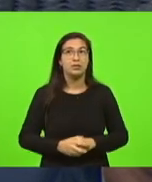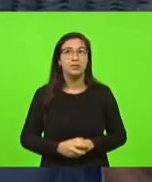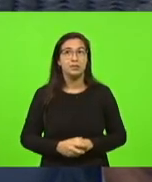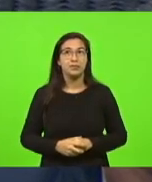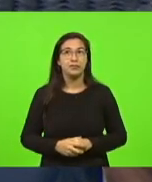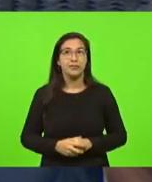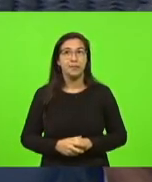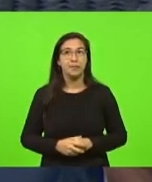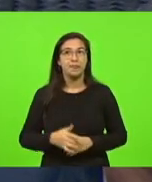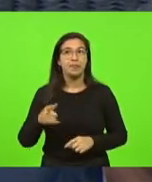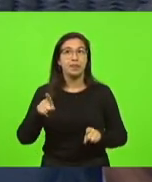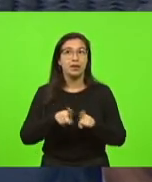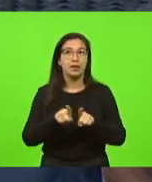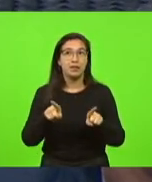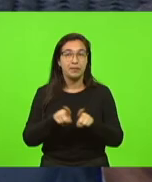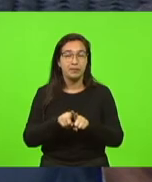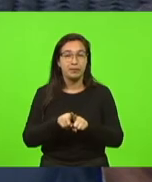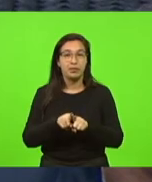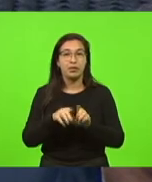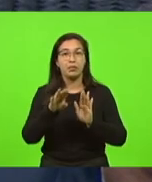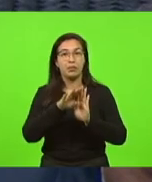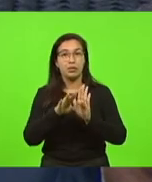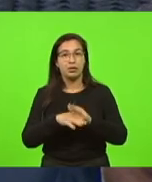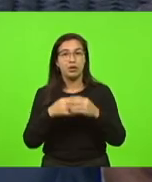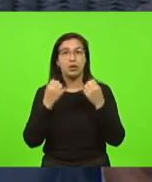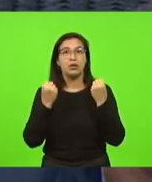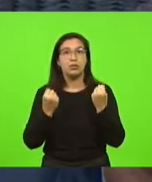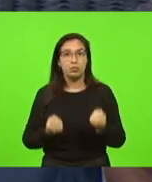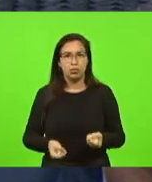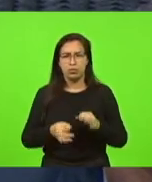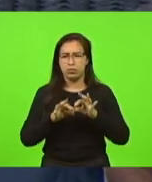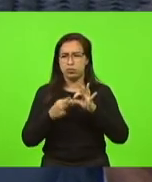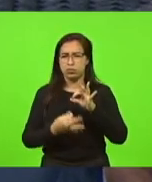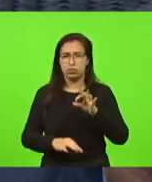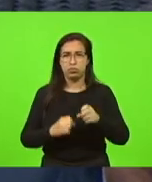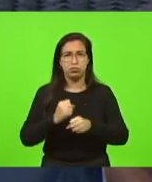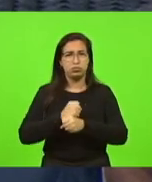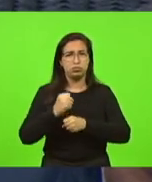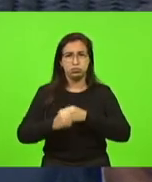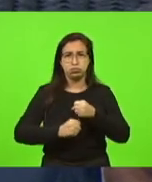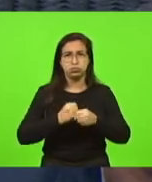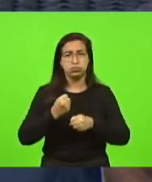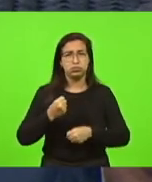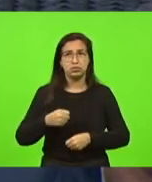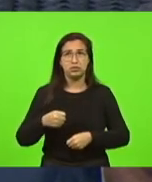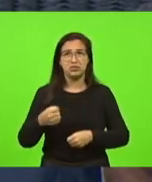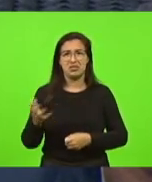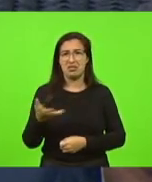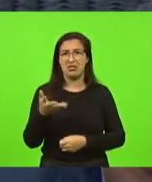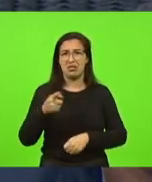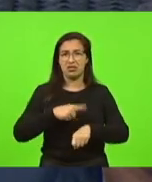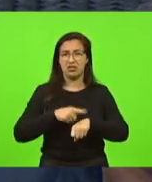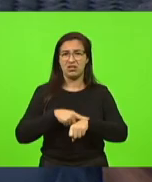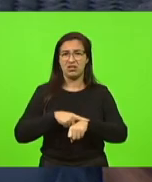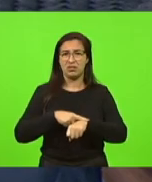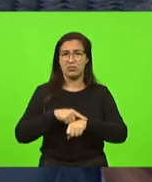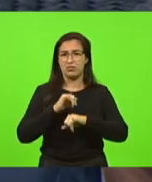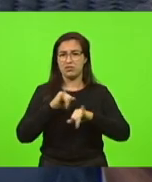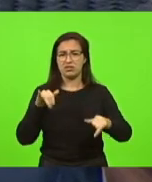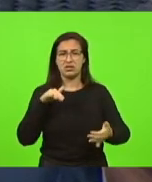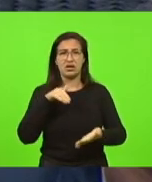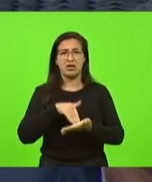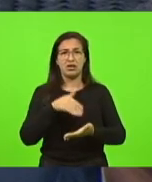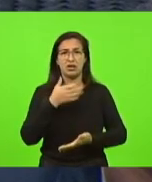essa matéria exaustivamente, no acelerado do tempo, dizer que nós vamos chegar aqui a dezembro e ninguém vai